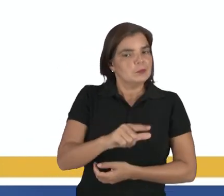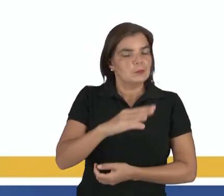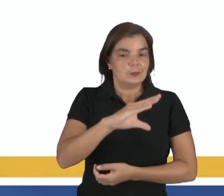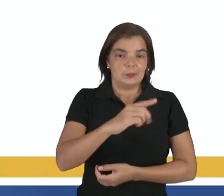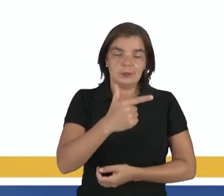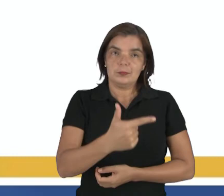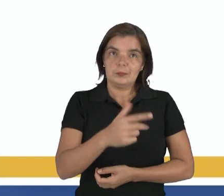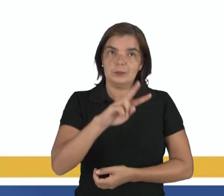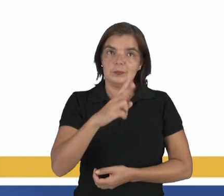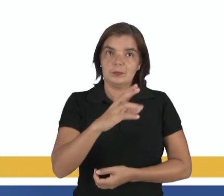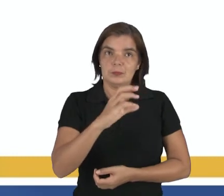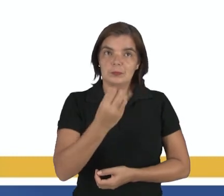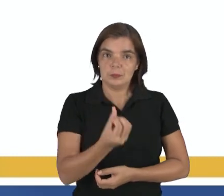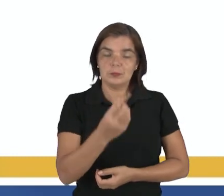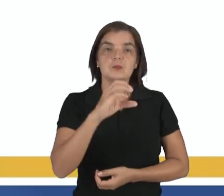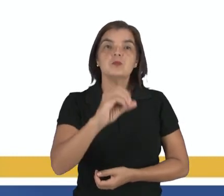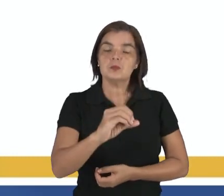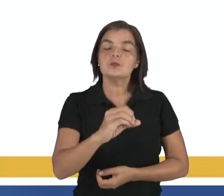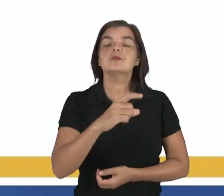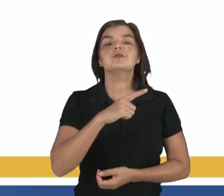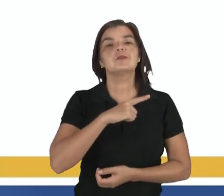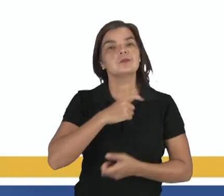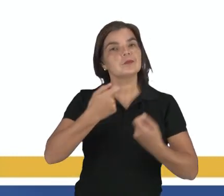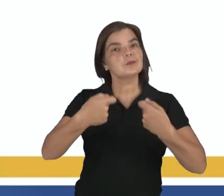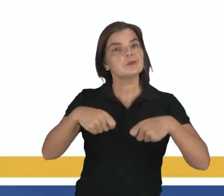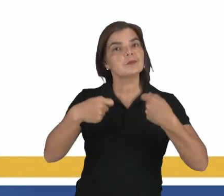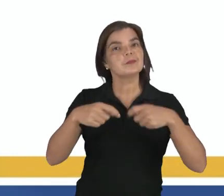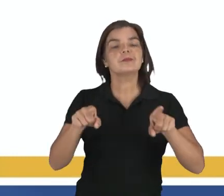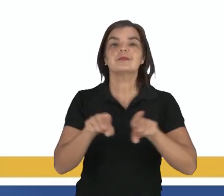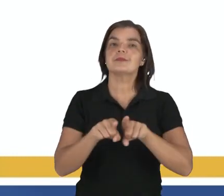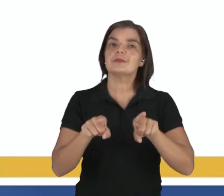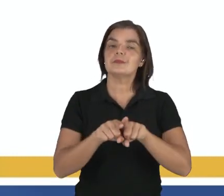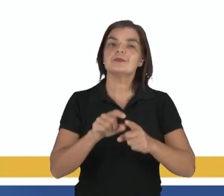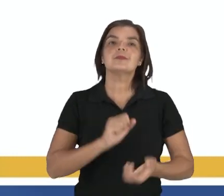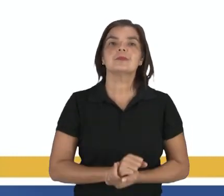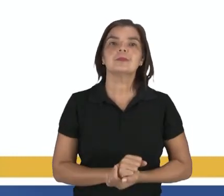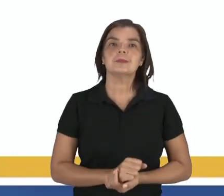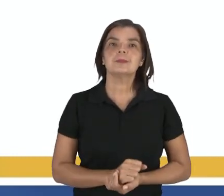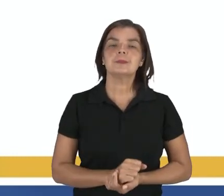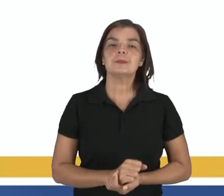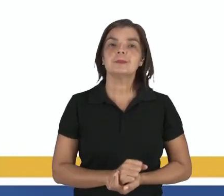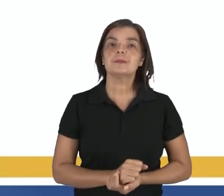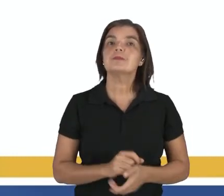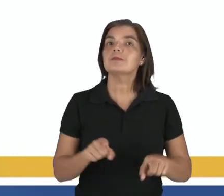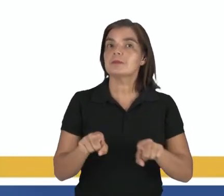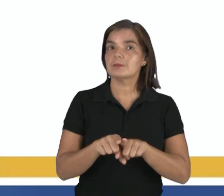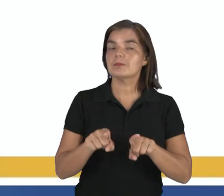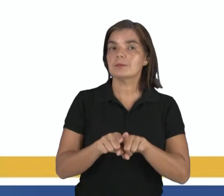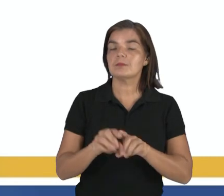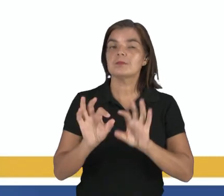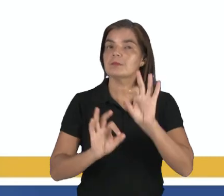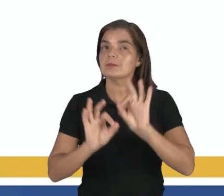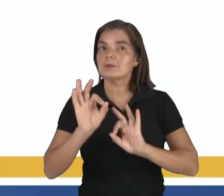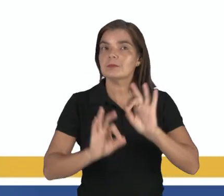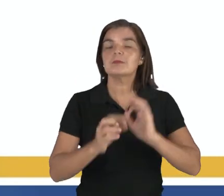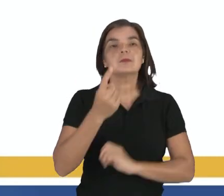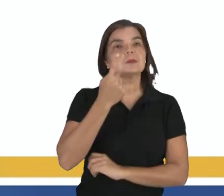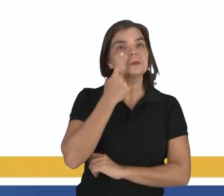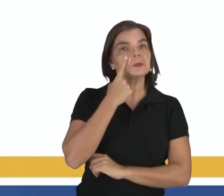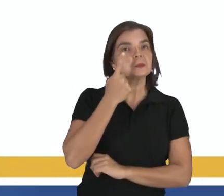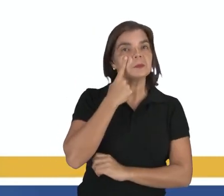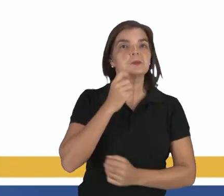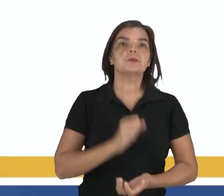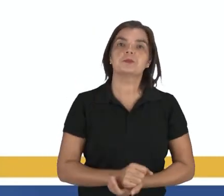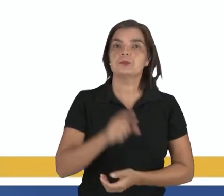de C2H6O eu preciso colocar nos reagentes para ter essa produção? E aí a gente vai